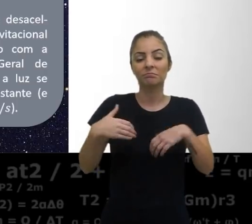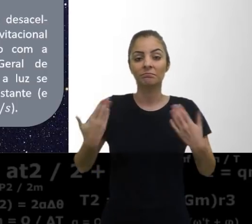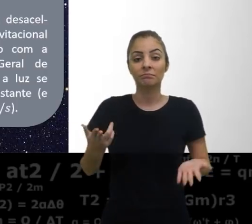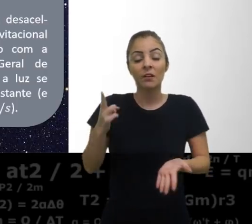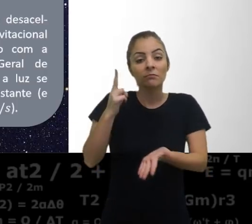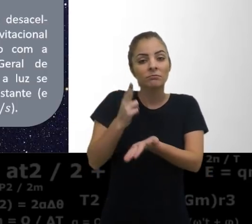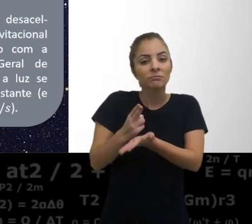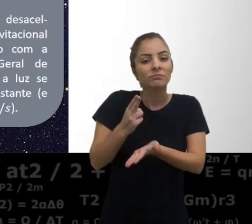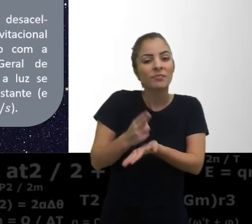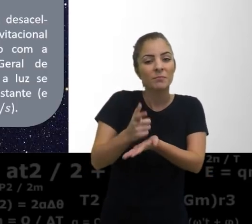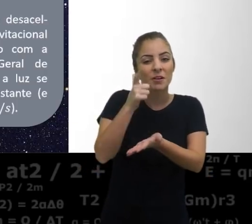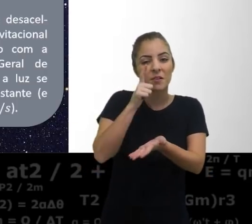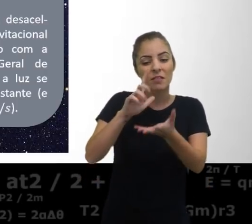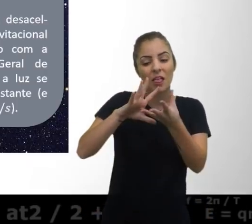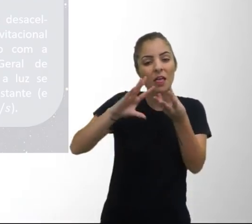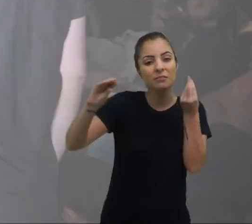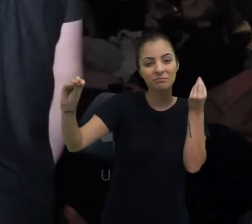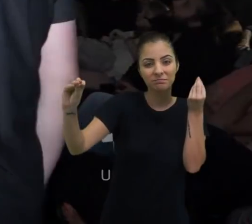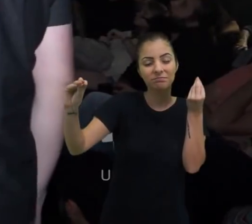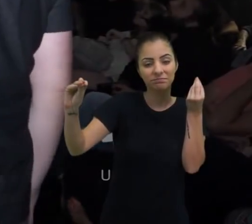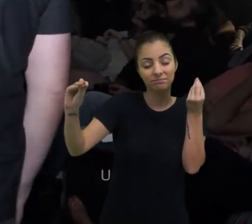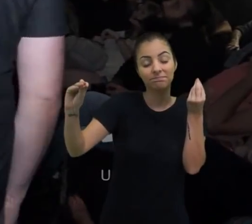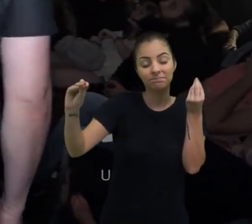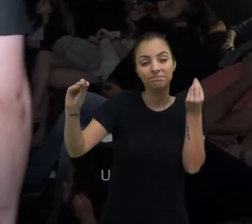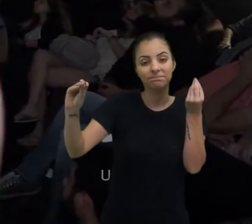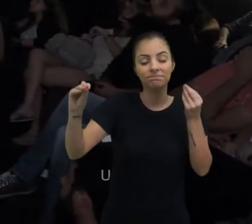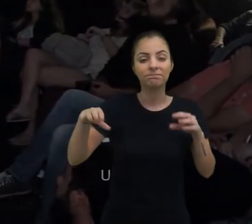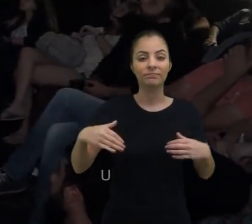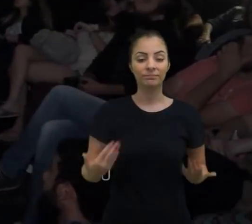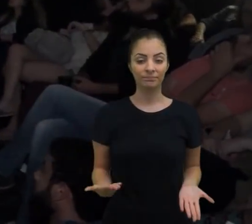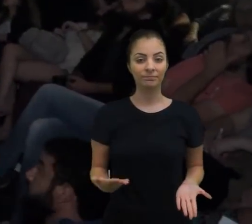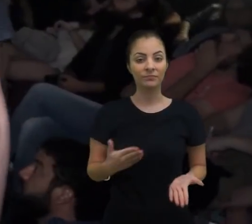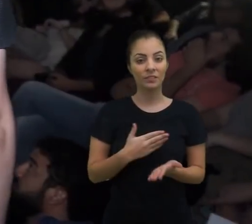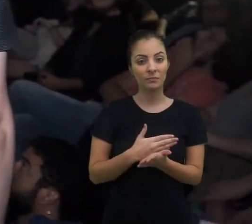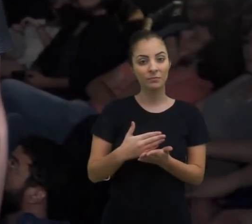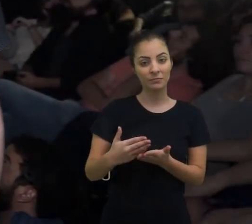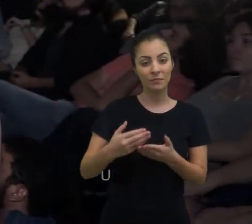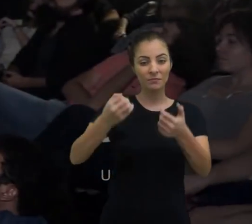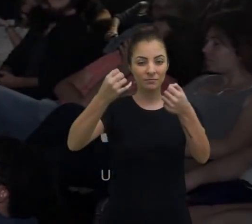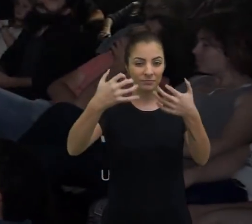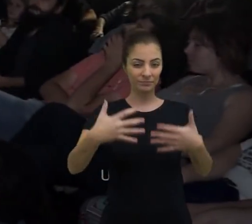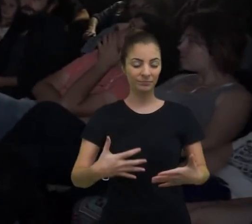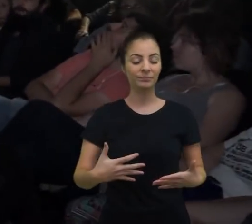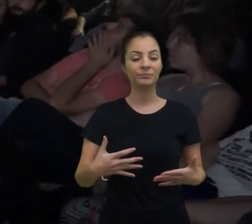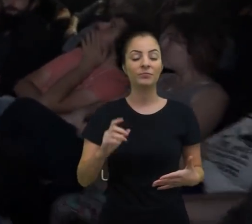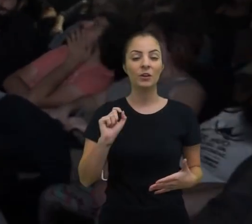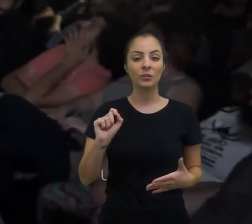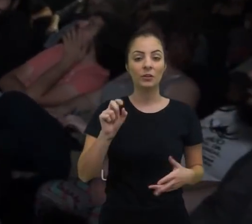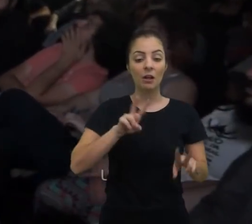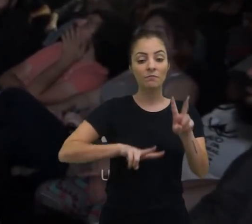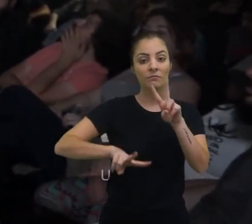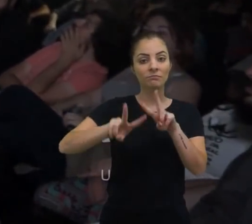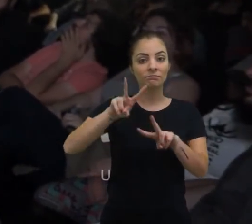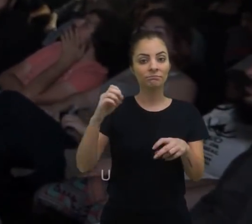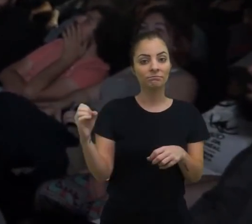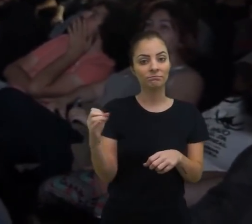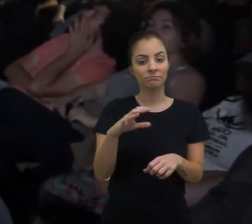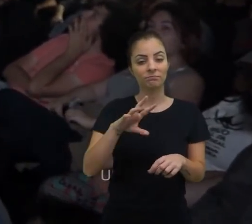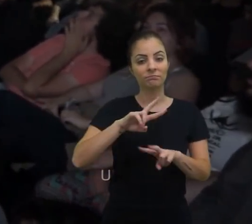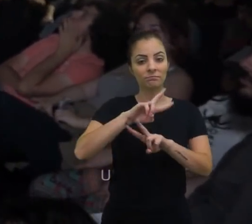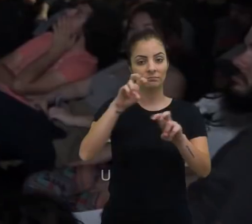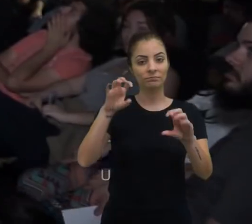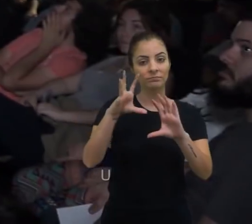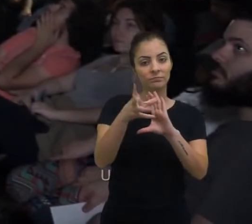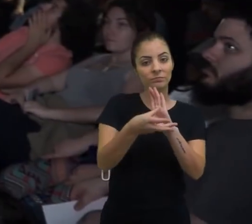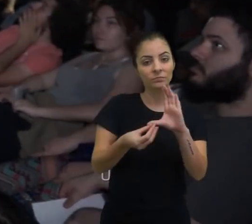sempre conseguiria escapar nesse caso. Então, para começar, deixa eu definir para vocês então qual é a visão moderna de buraco negro, o que é que